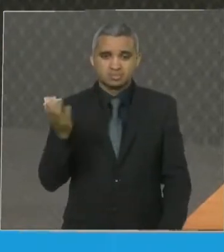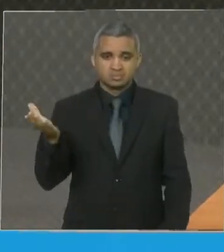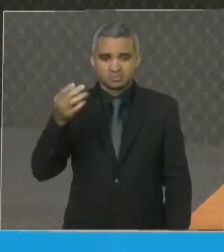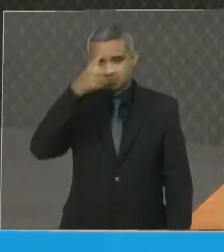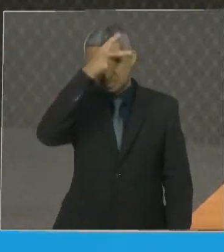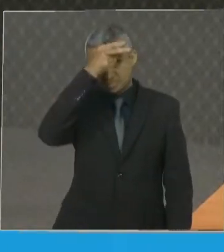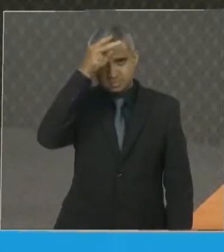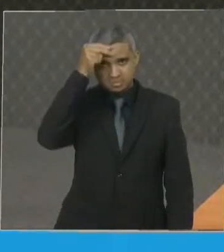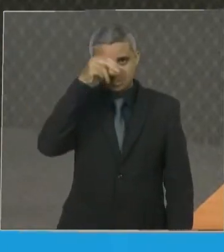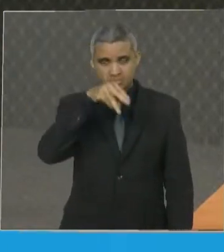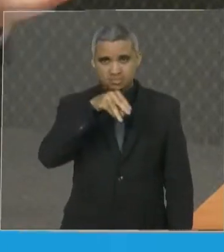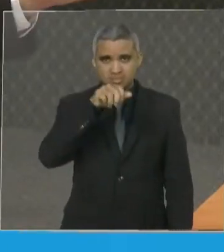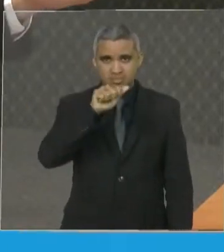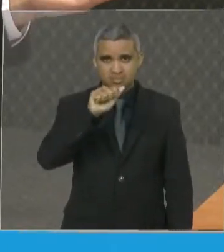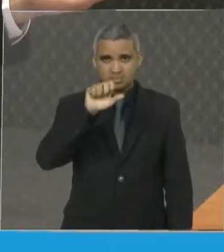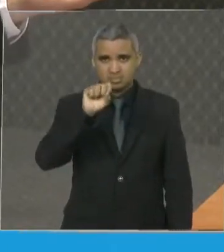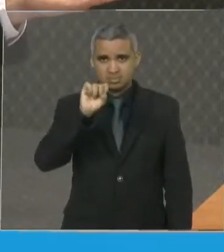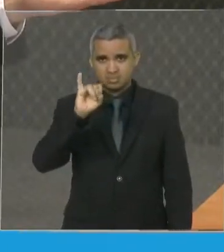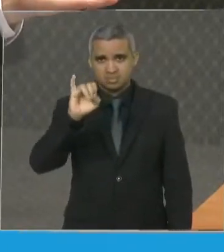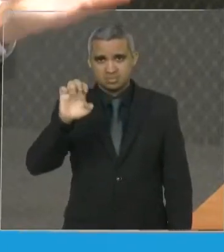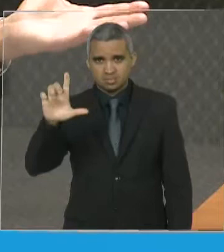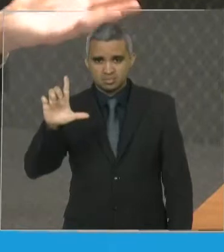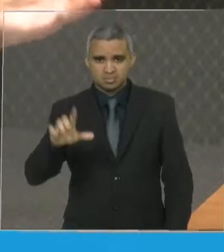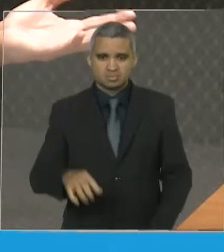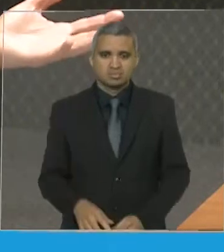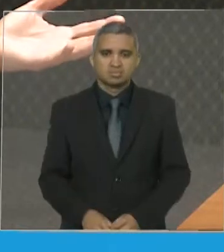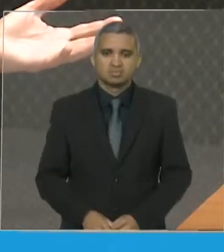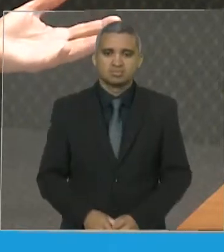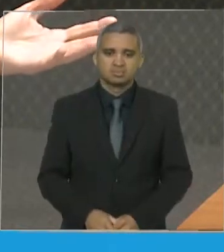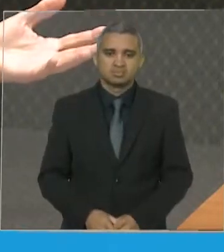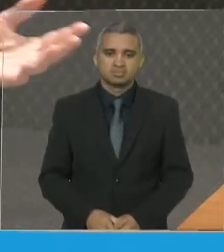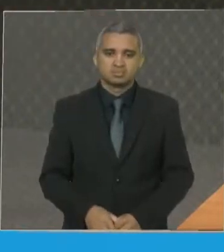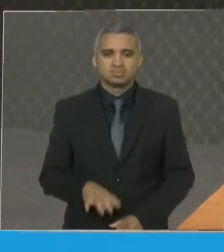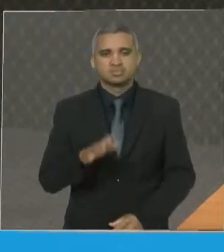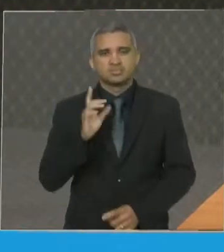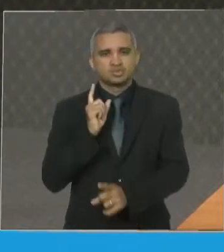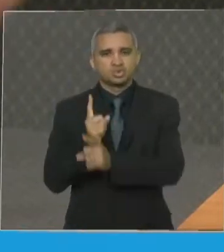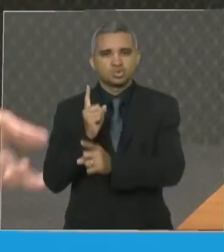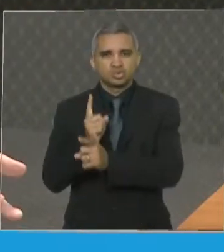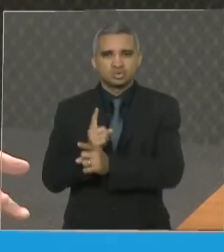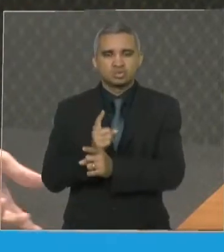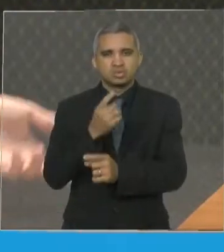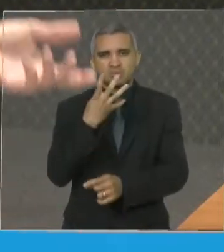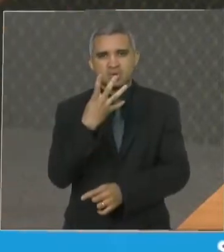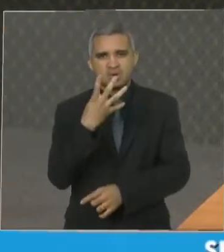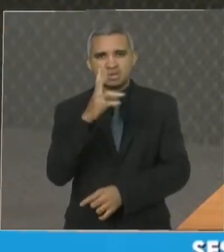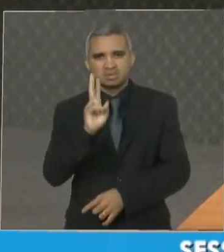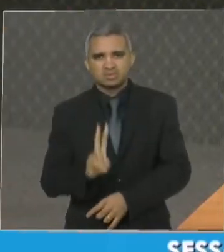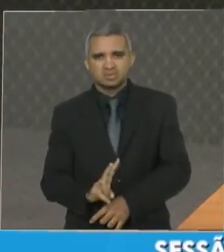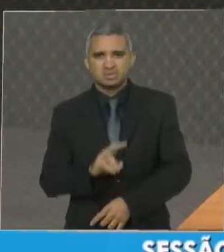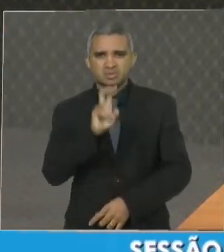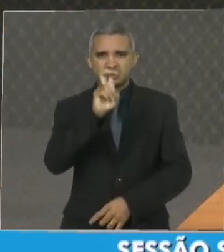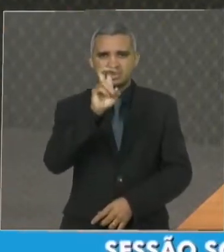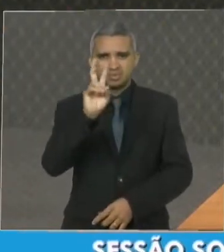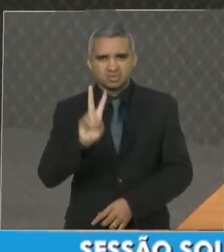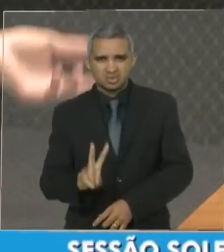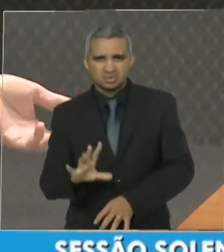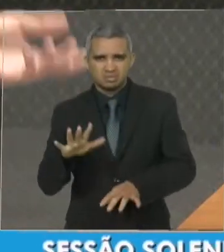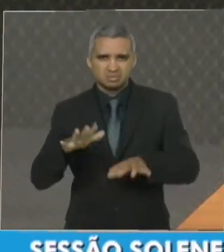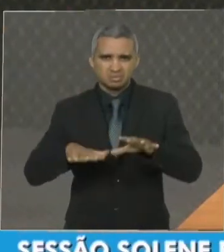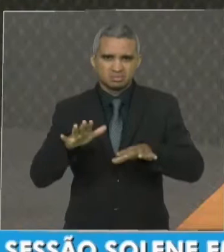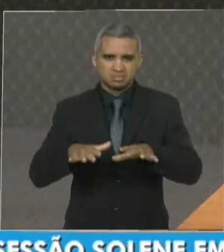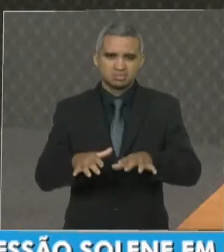Maciel Arruda, que nós encontramos, acho, 4 ou 5 vezes. Ele chega na embaixada, eu chego aqui,